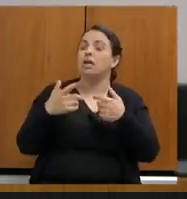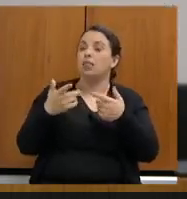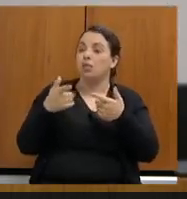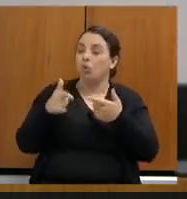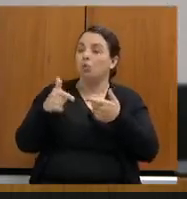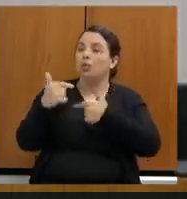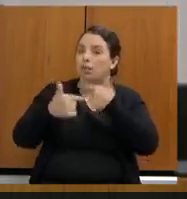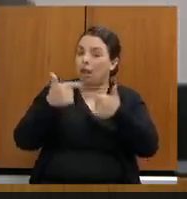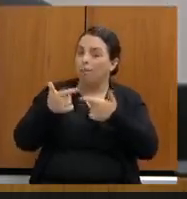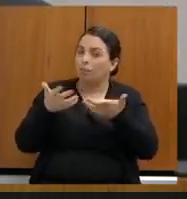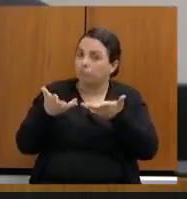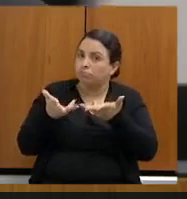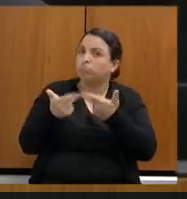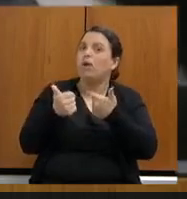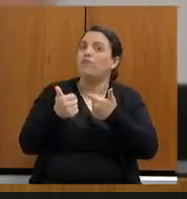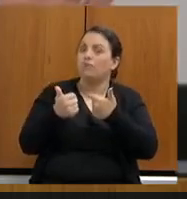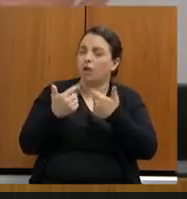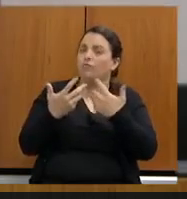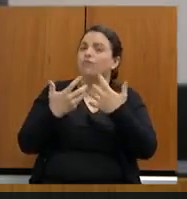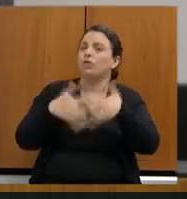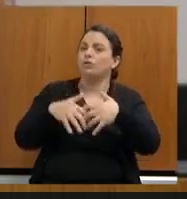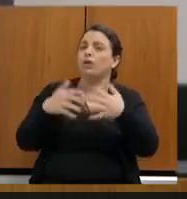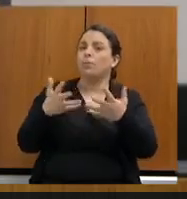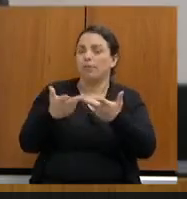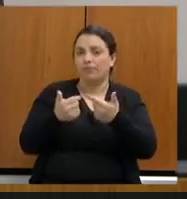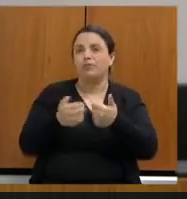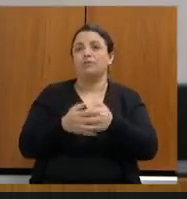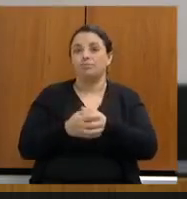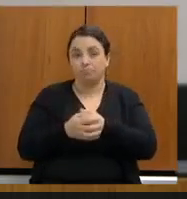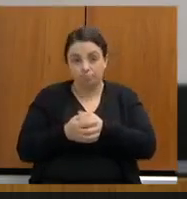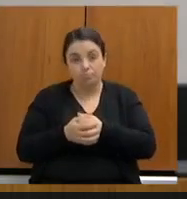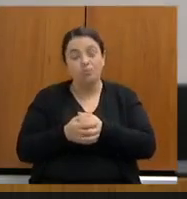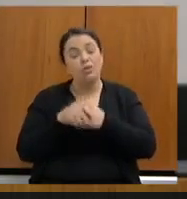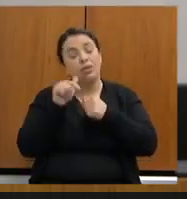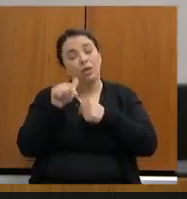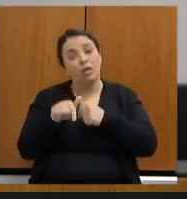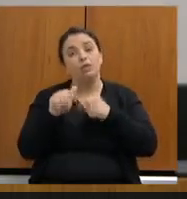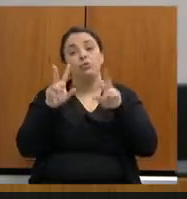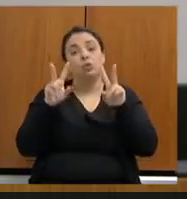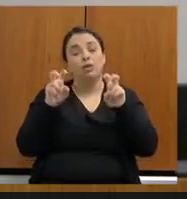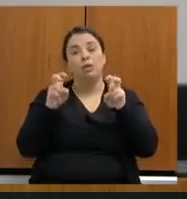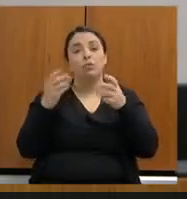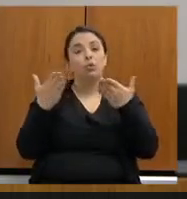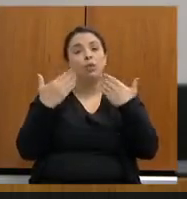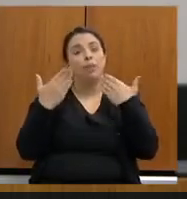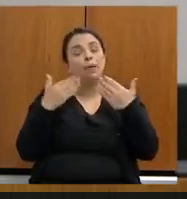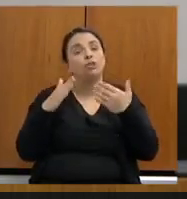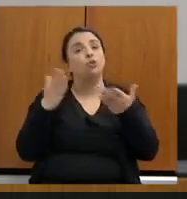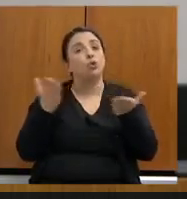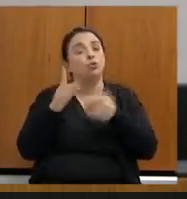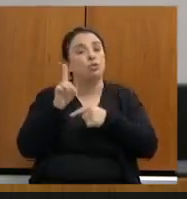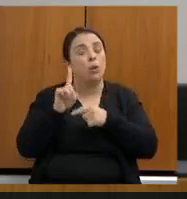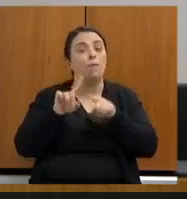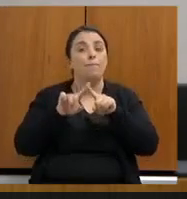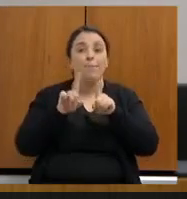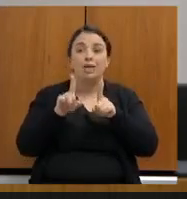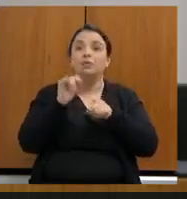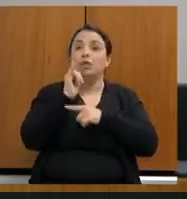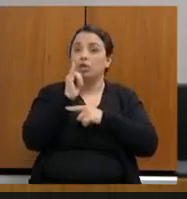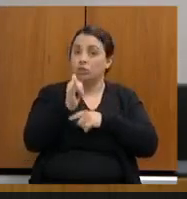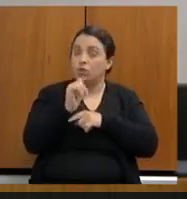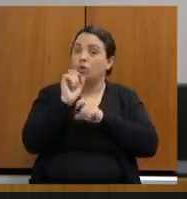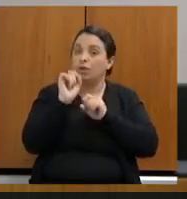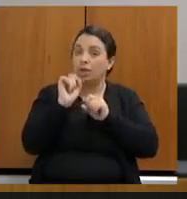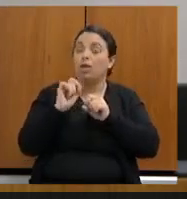eu queria só deixar isso aqui não é um assunto para um debate hoje É apenas para dizer que nós da comissão de Segurança Pública